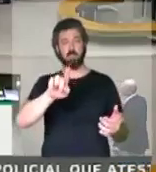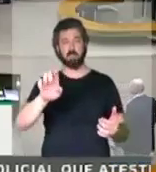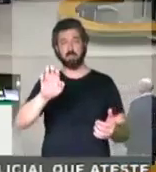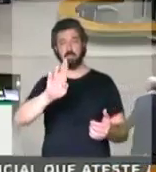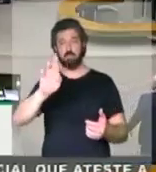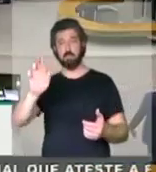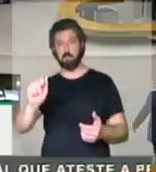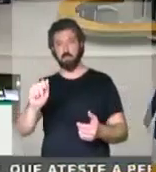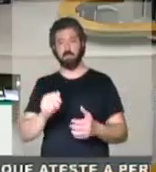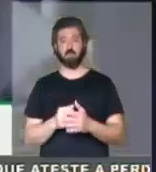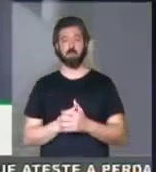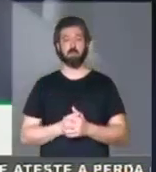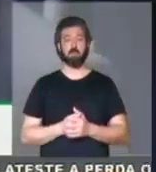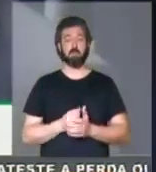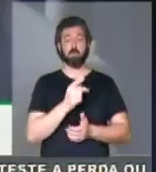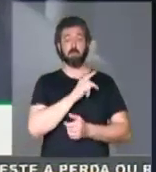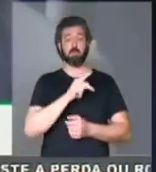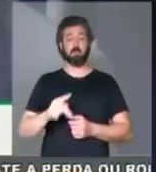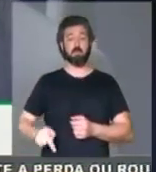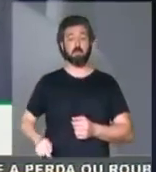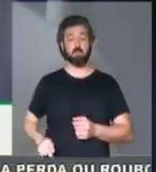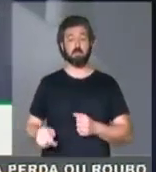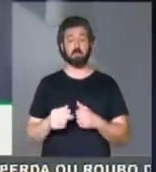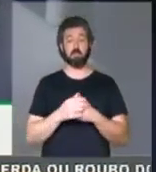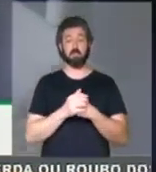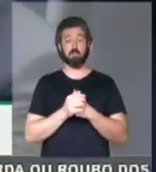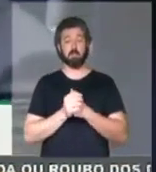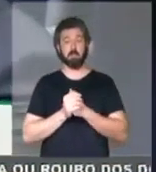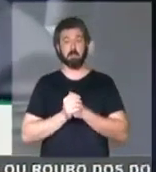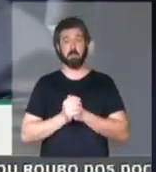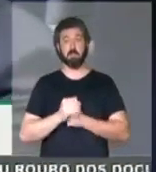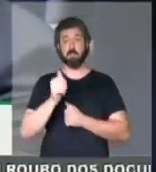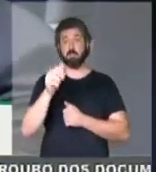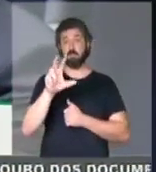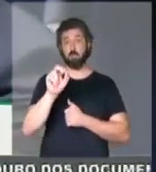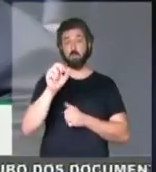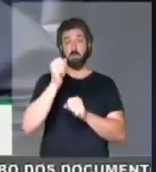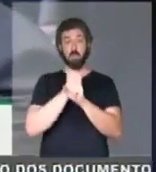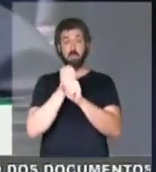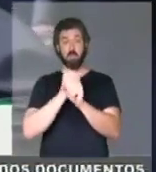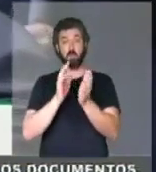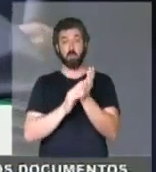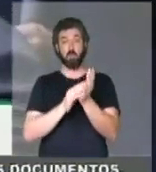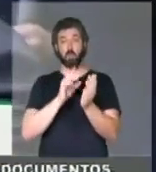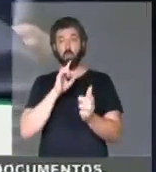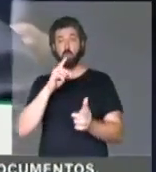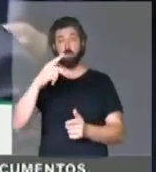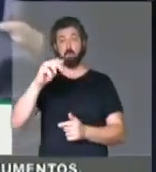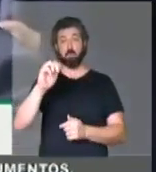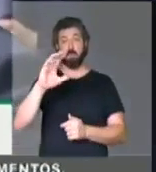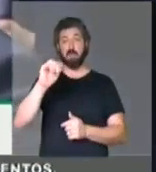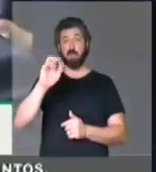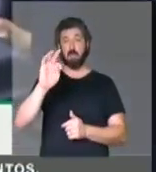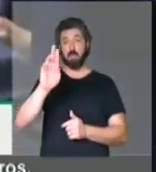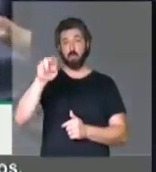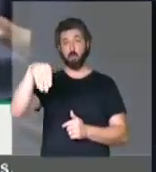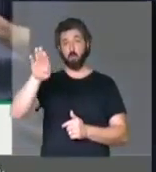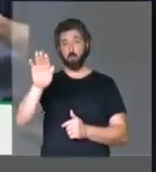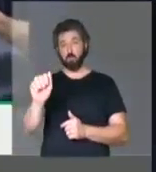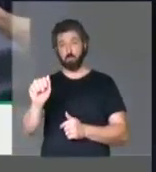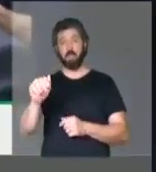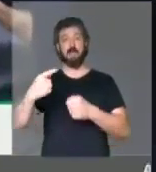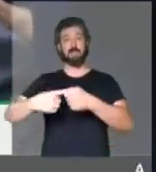Tribunal. Senhor presidente, gostaria hoje de registrar os 150 anos do município de Pacatuba,